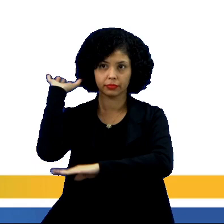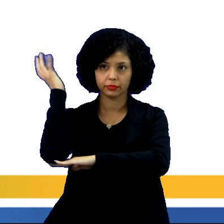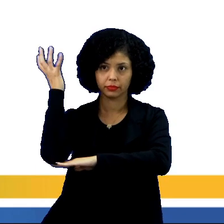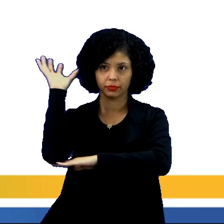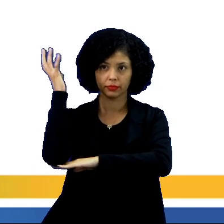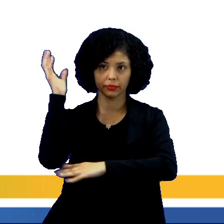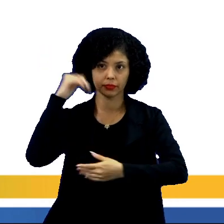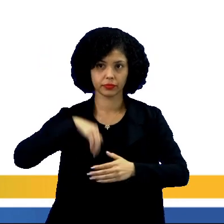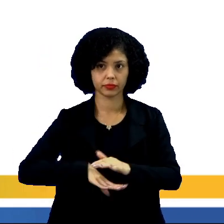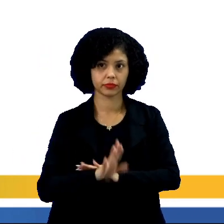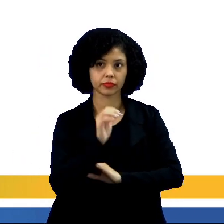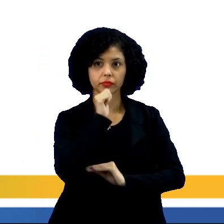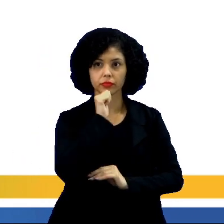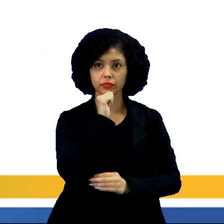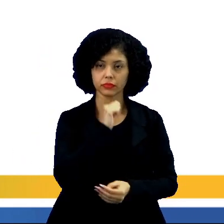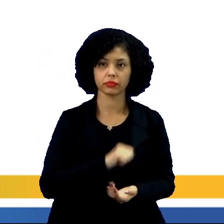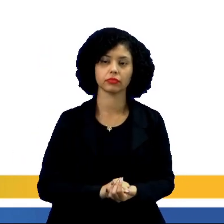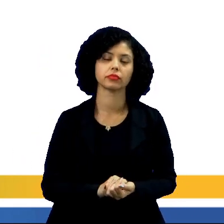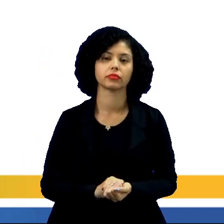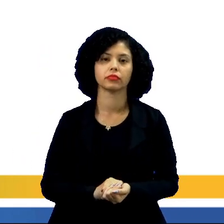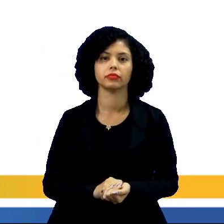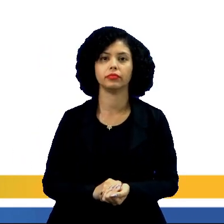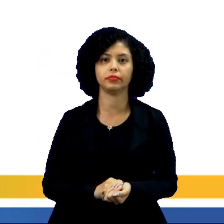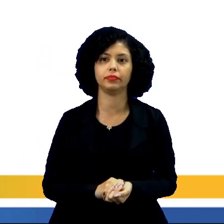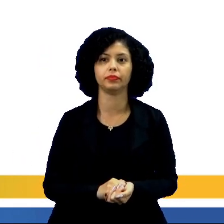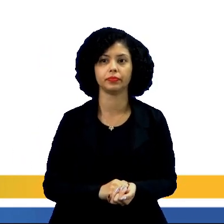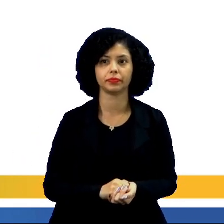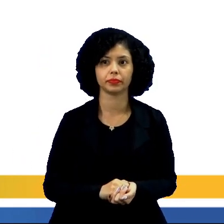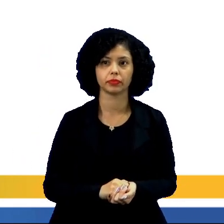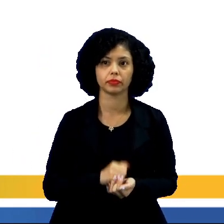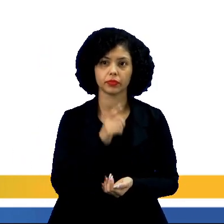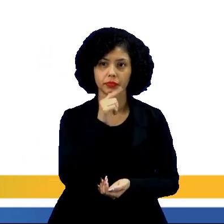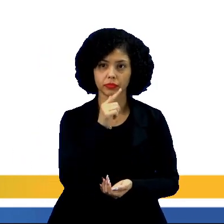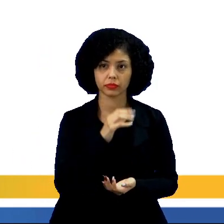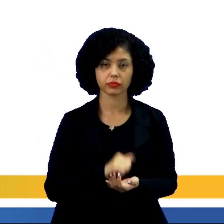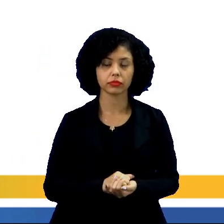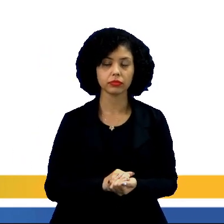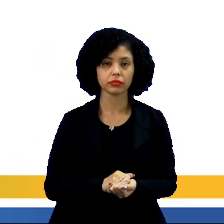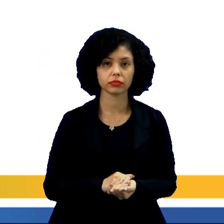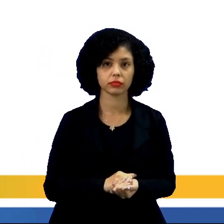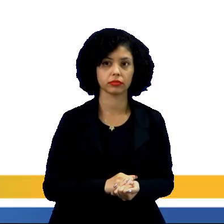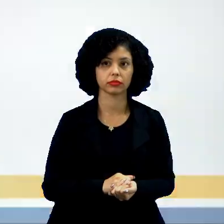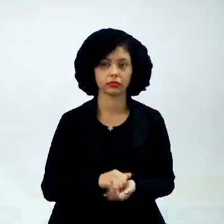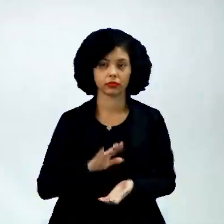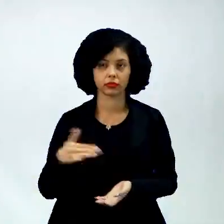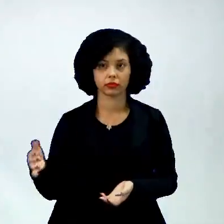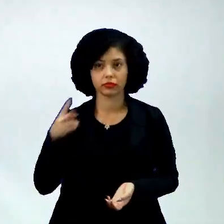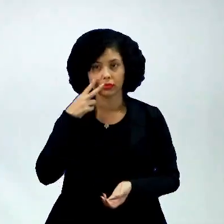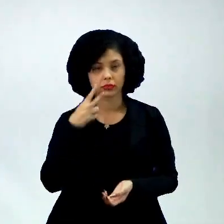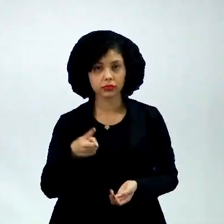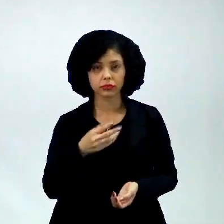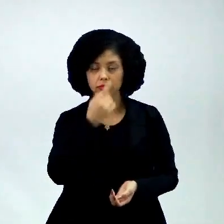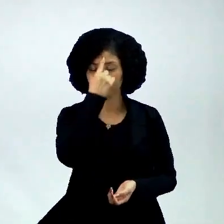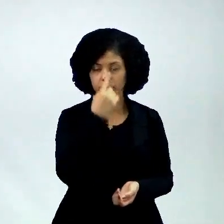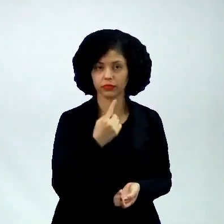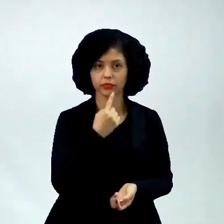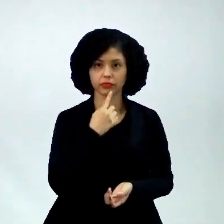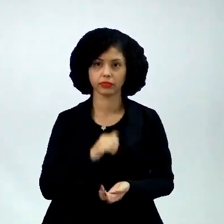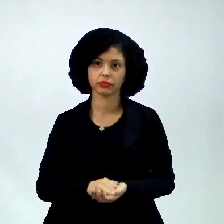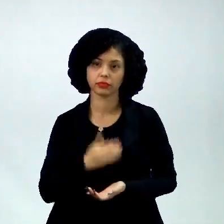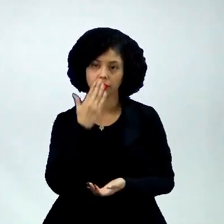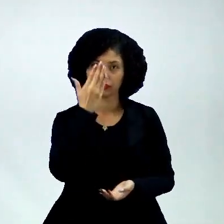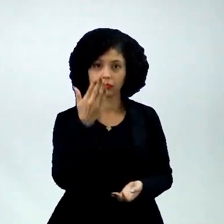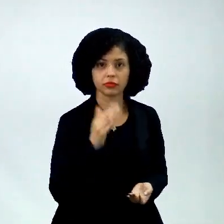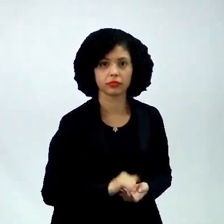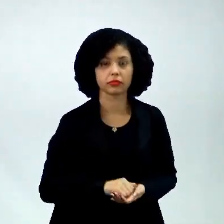que é armazenada no alto das árvores, com a transpiração da água. Então, quando a gente vai ver uma imagenzinha mais na frente